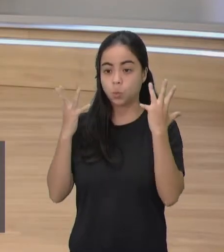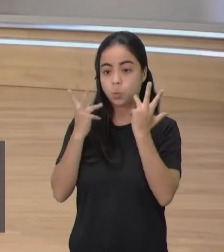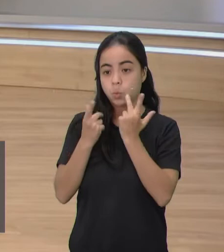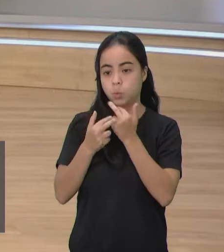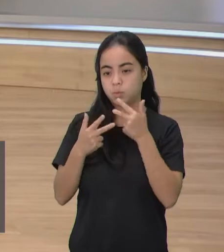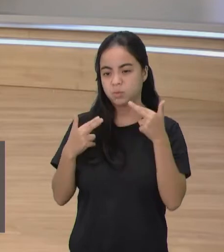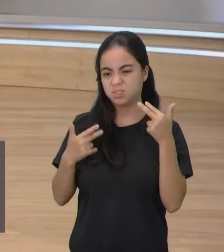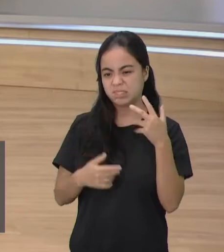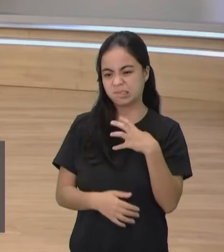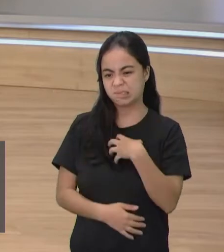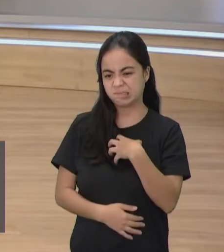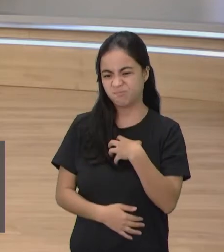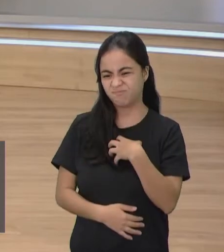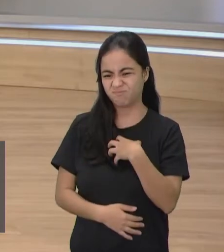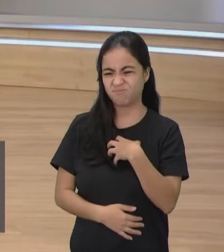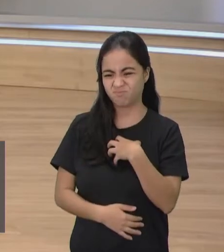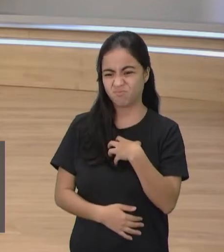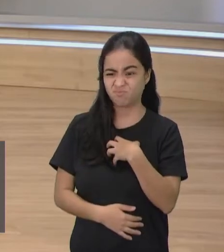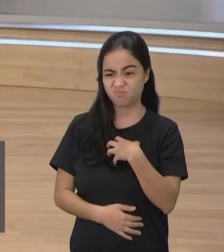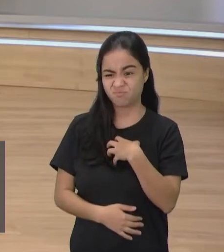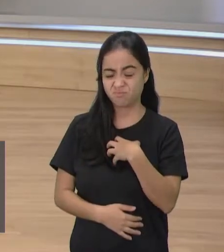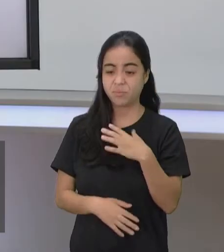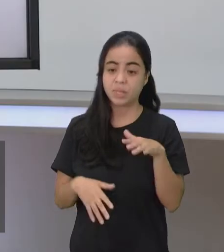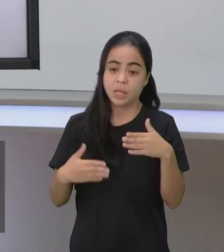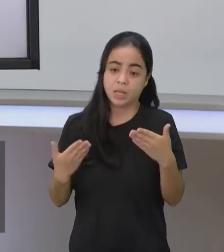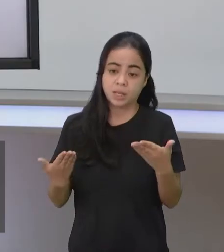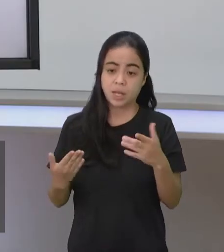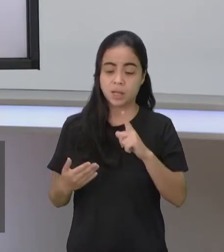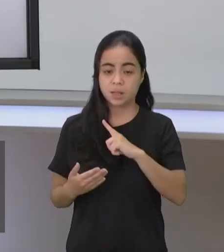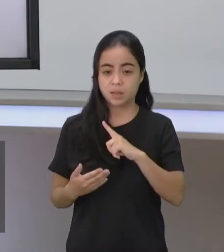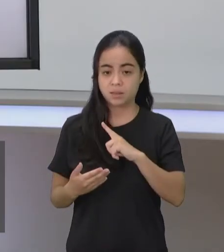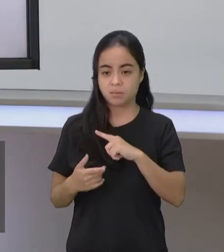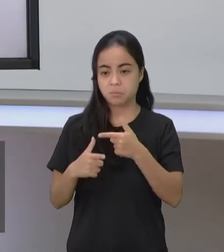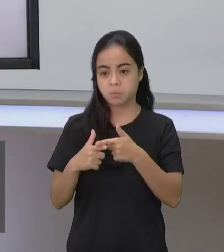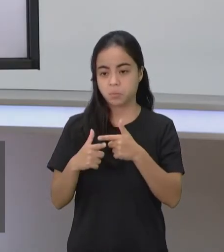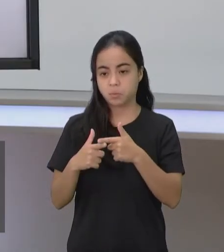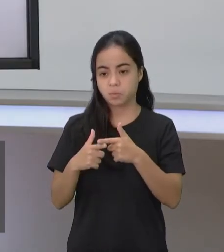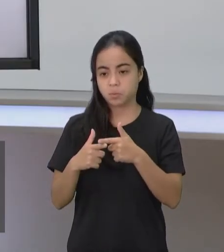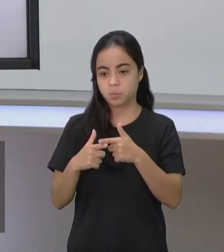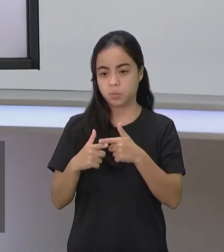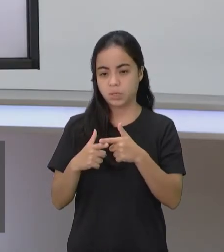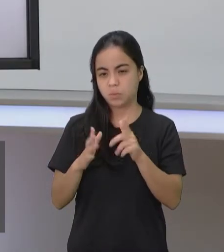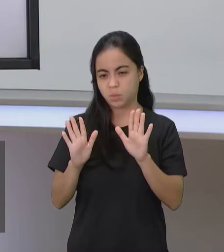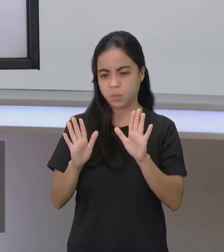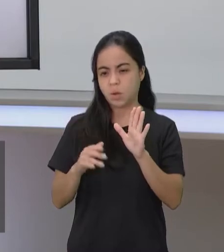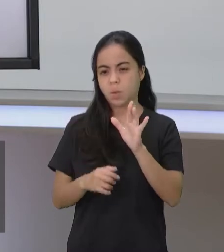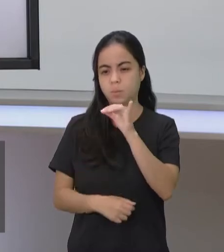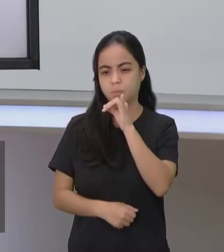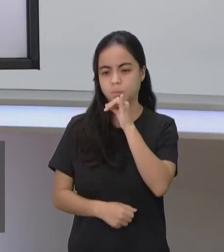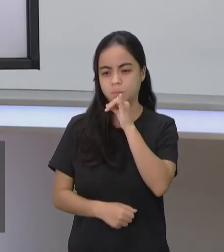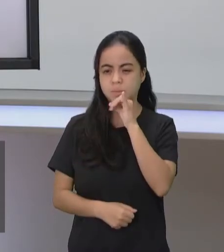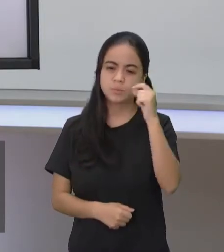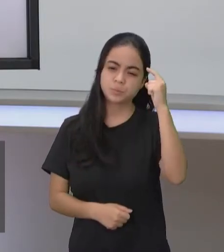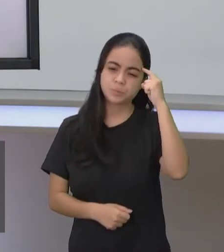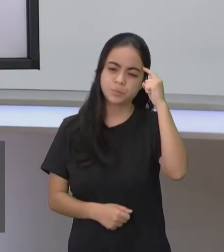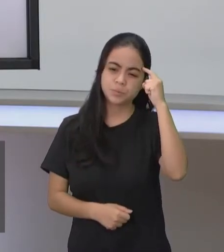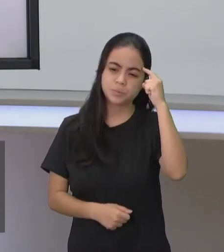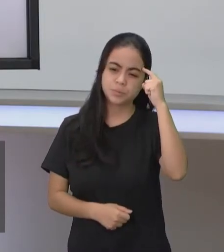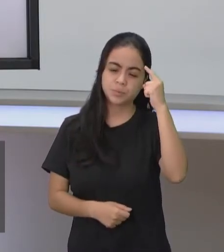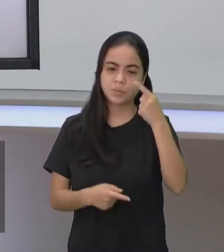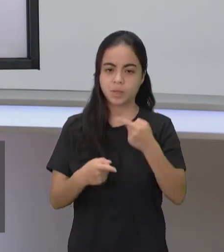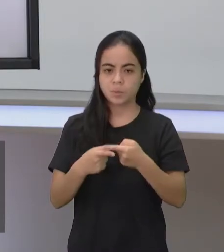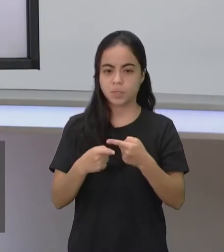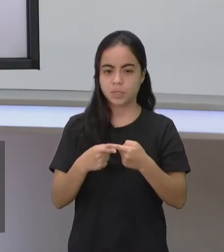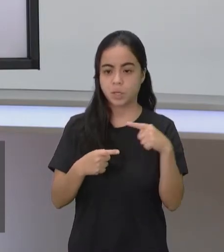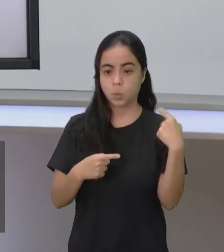certo desconforto, eu acho, né? Uhum. Então, a gente tem essa questão de que, quando a gente pensa sobre por que nós